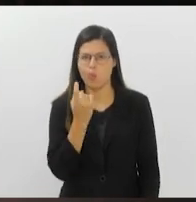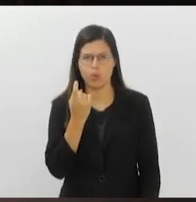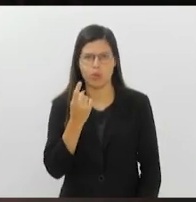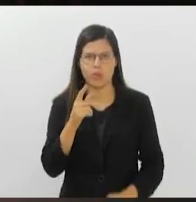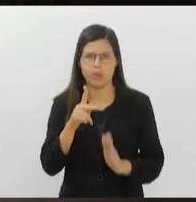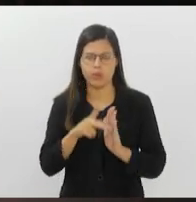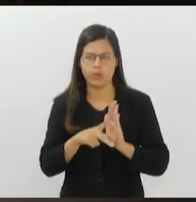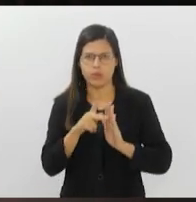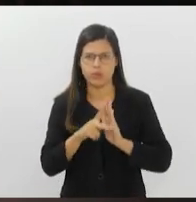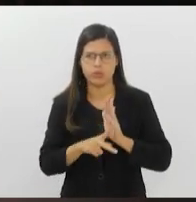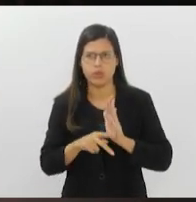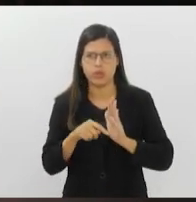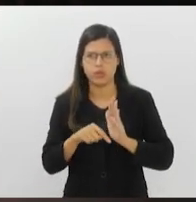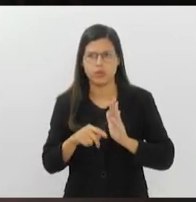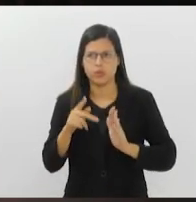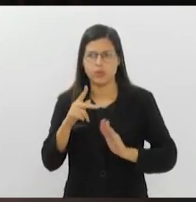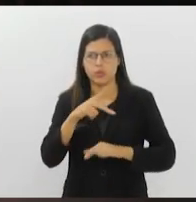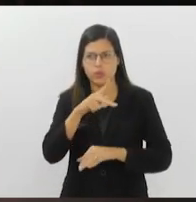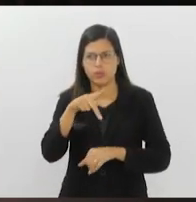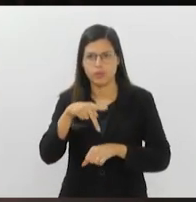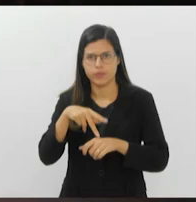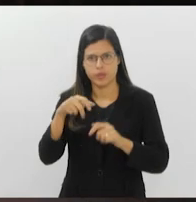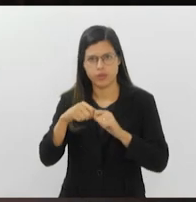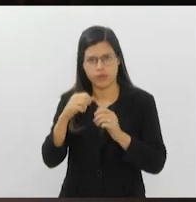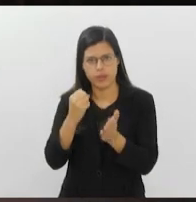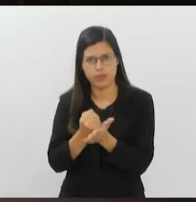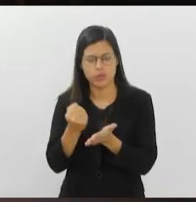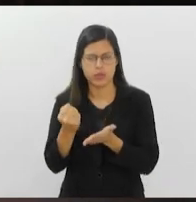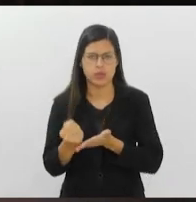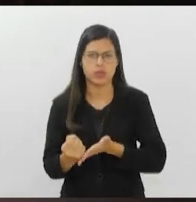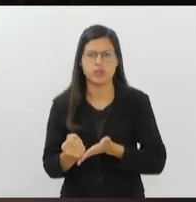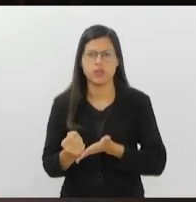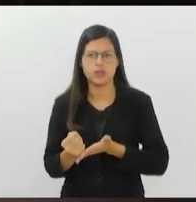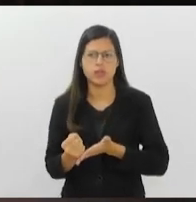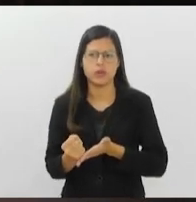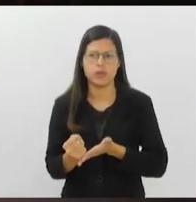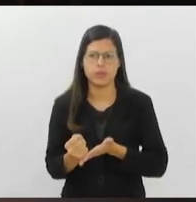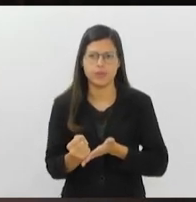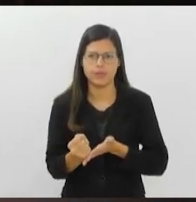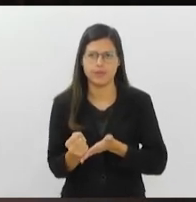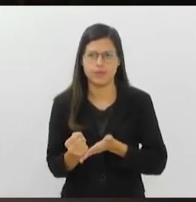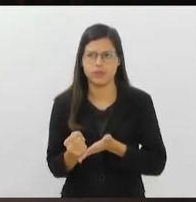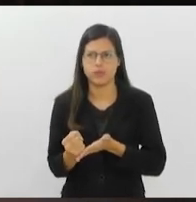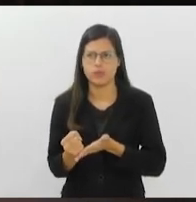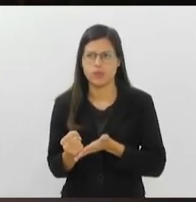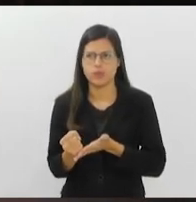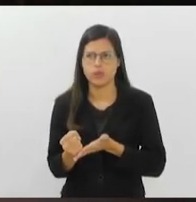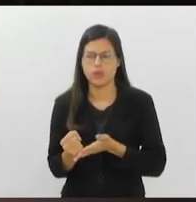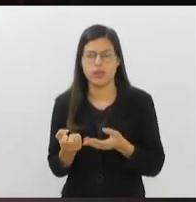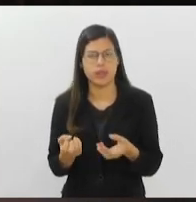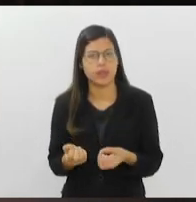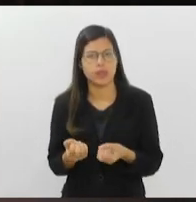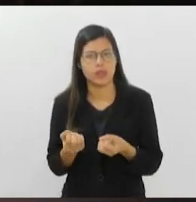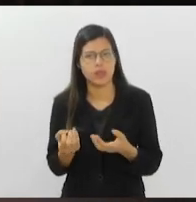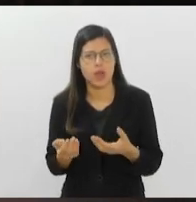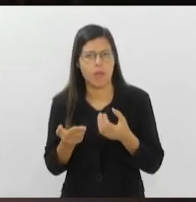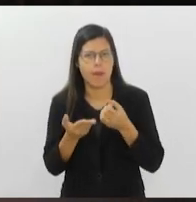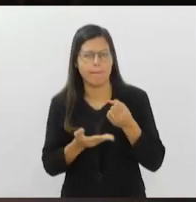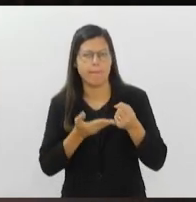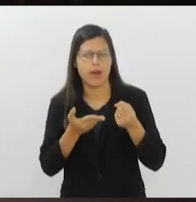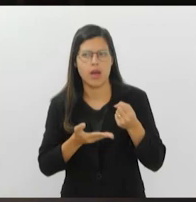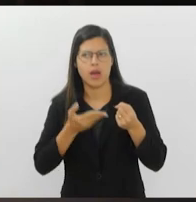que faz essa contratação, né, e que dando estabilidade e reconhecimento